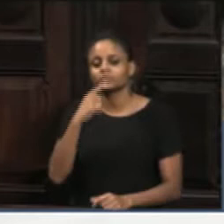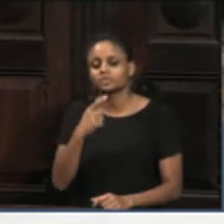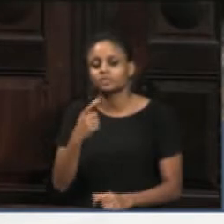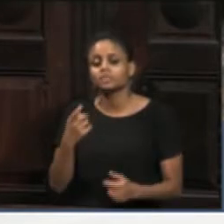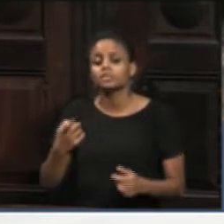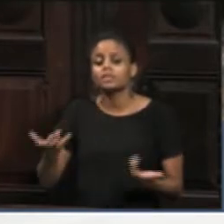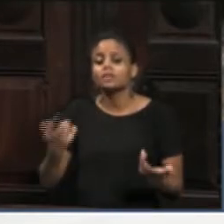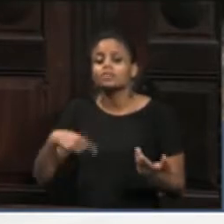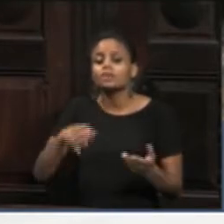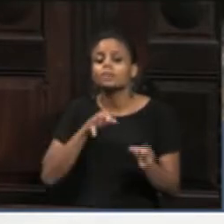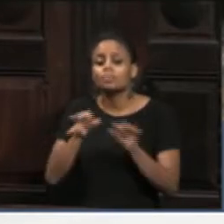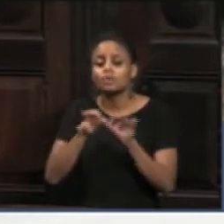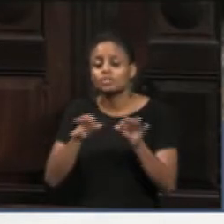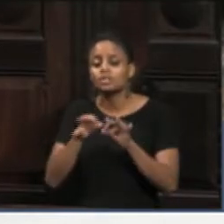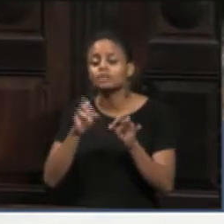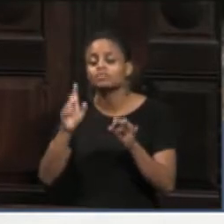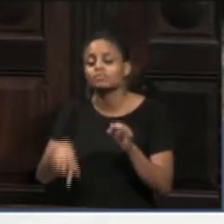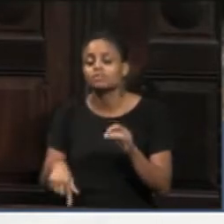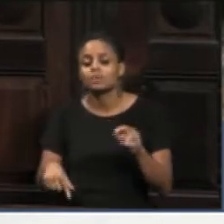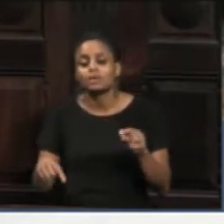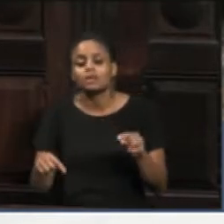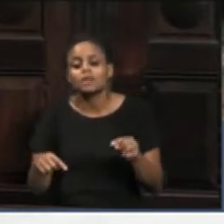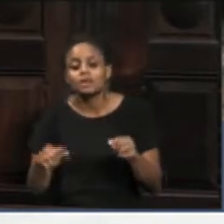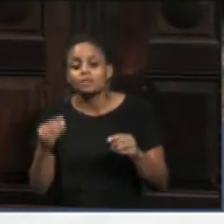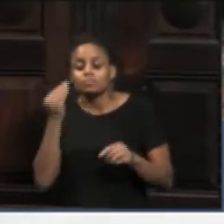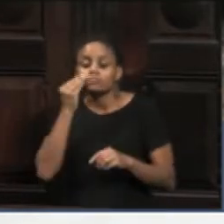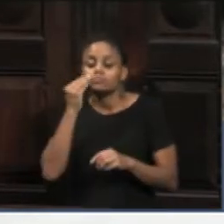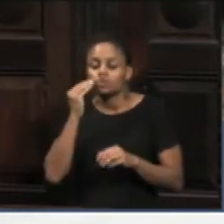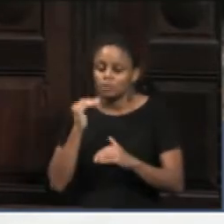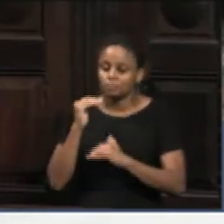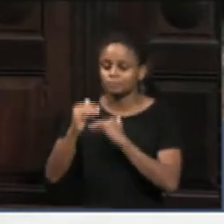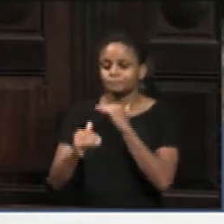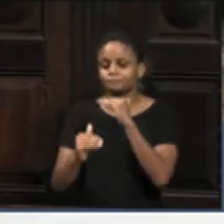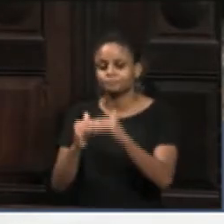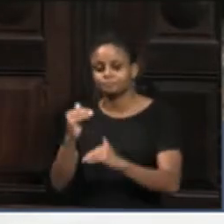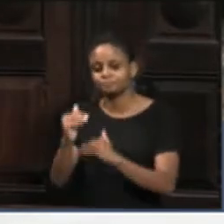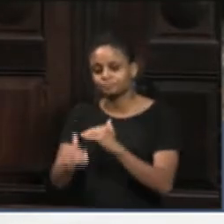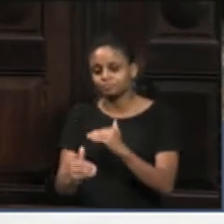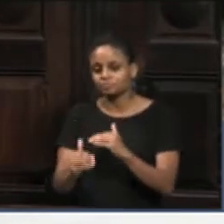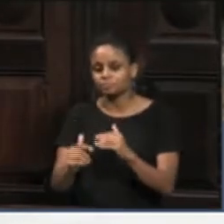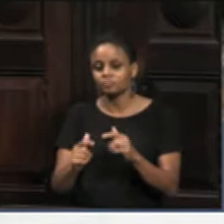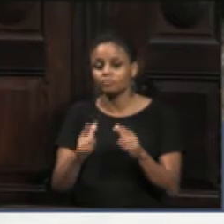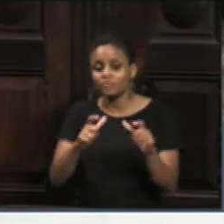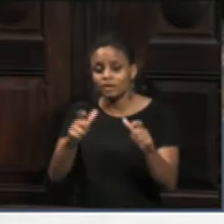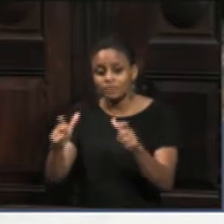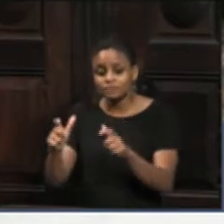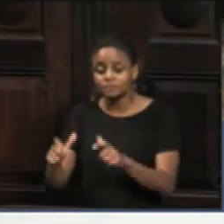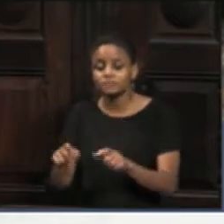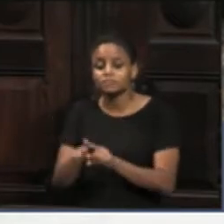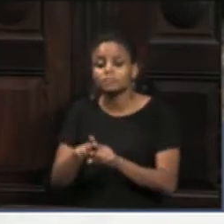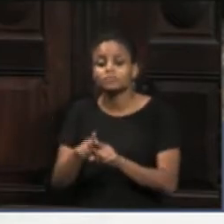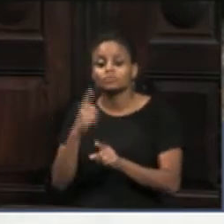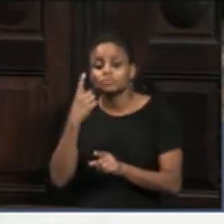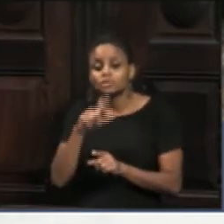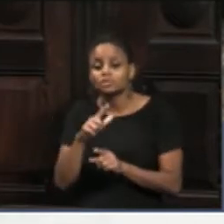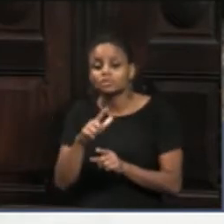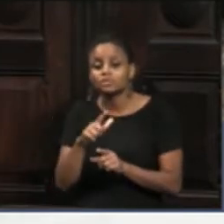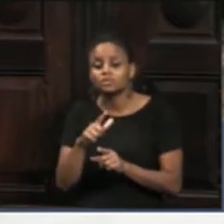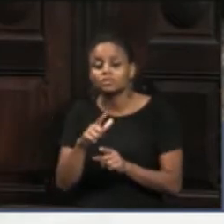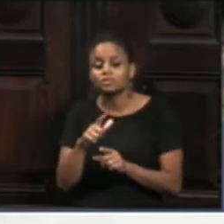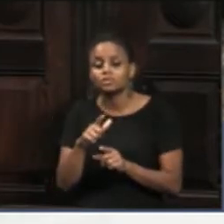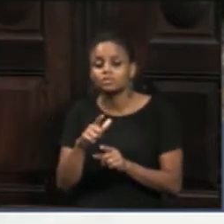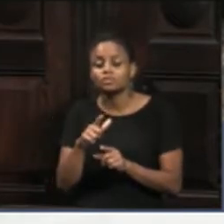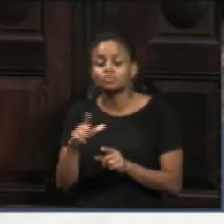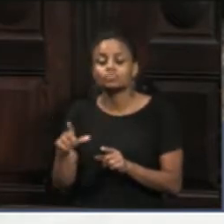gente quer com esse projeto é que o Estado, aos poucos, vá se tornando também um